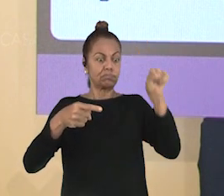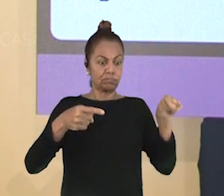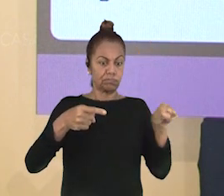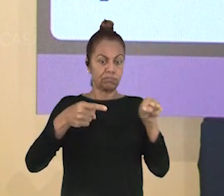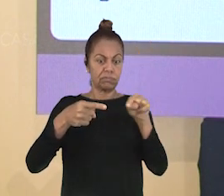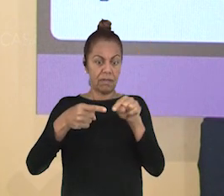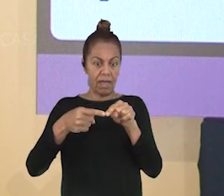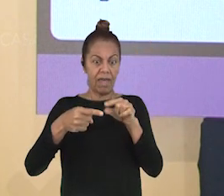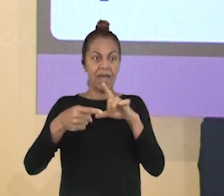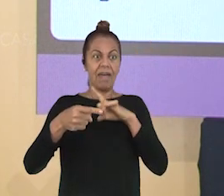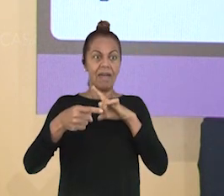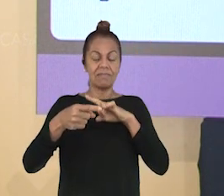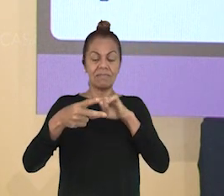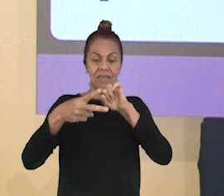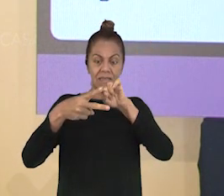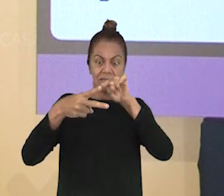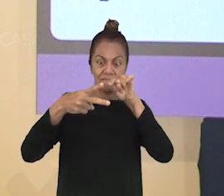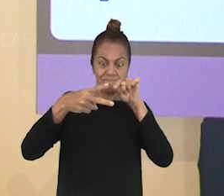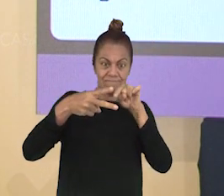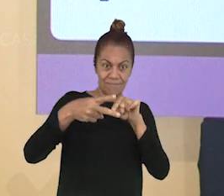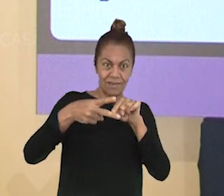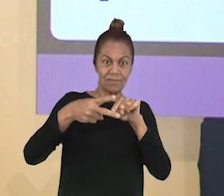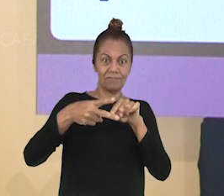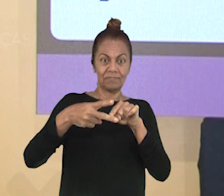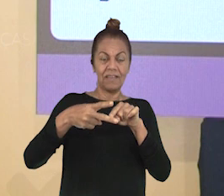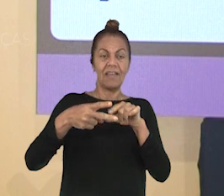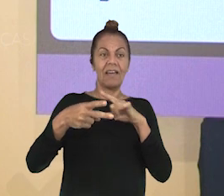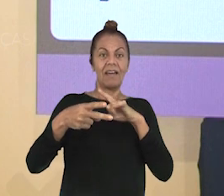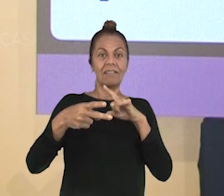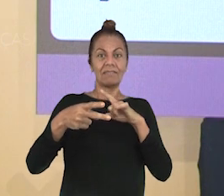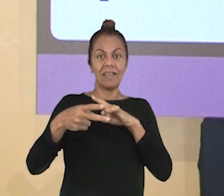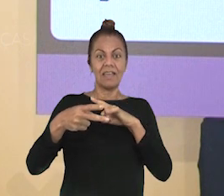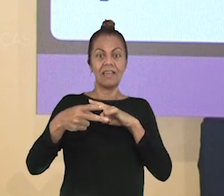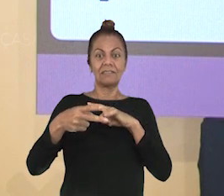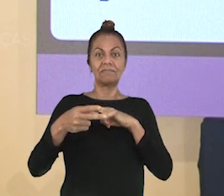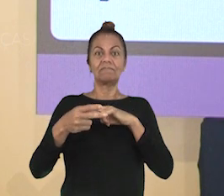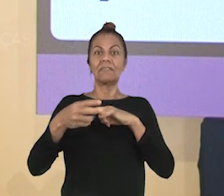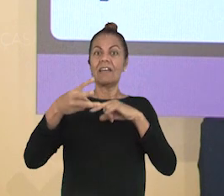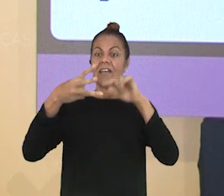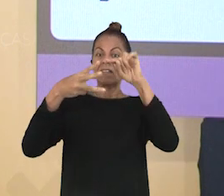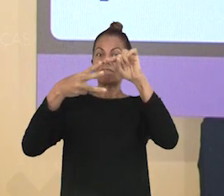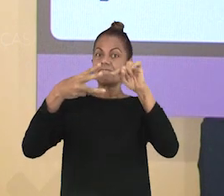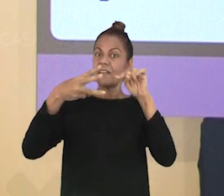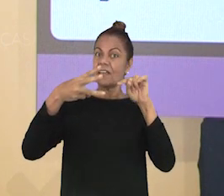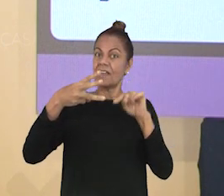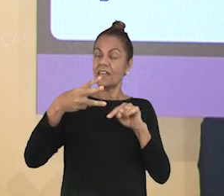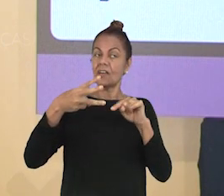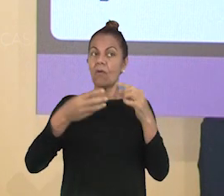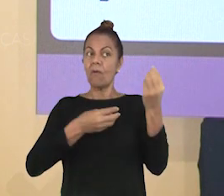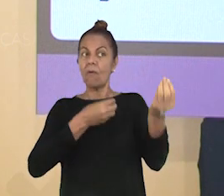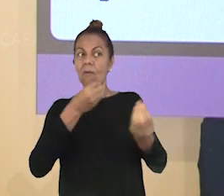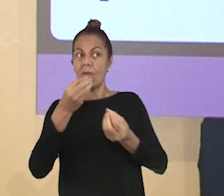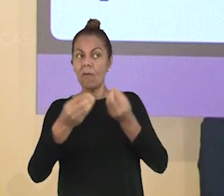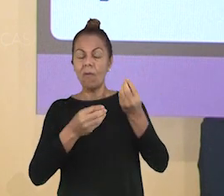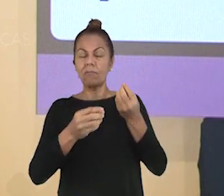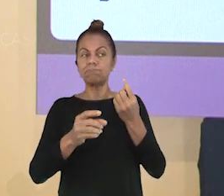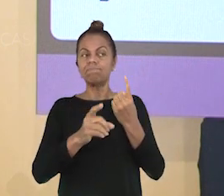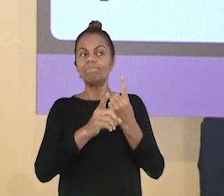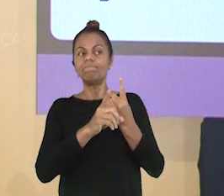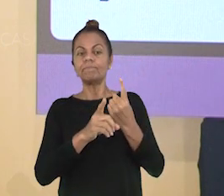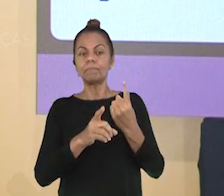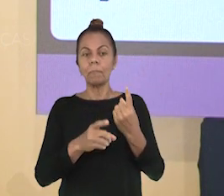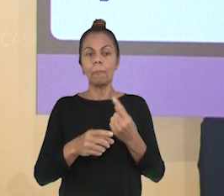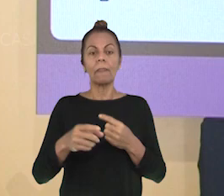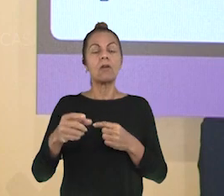ângulos. Existem 3 diferentes formas de classificar os triângulos, de acordo com seus ângulos. O